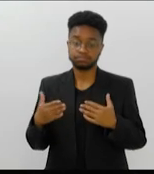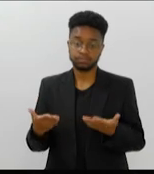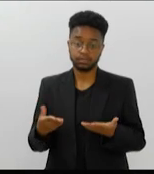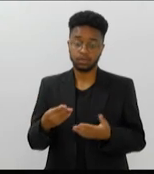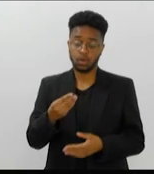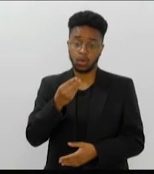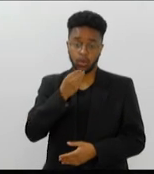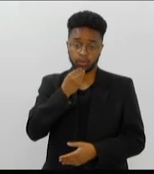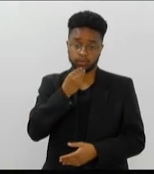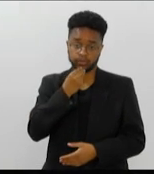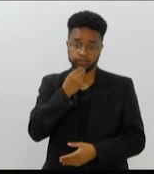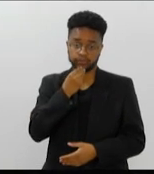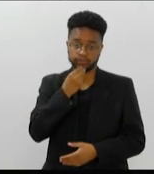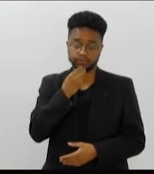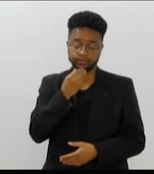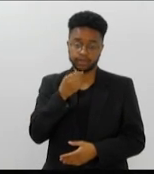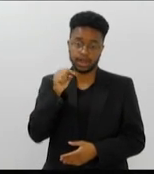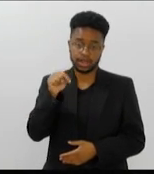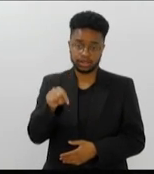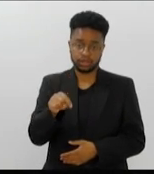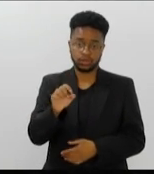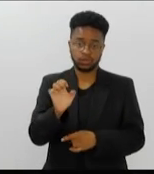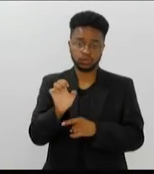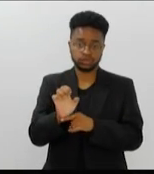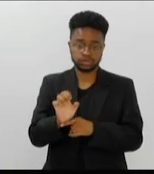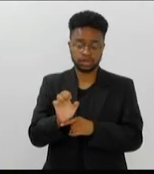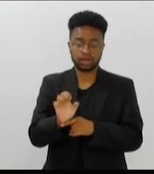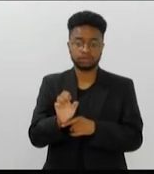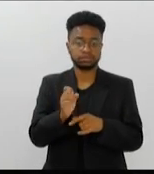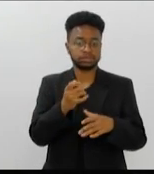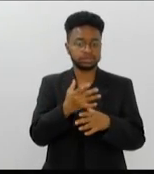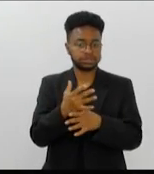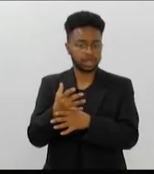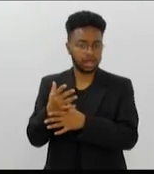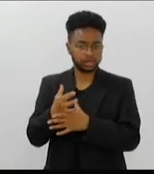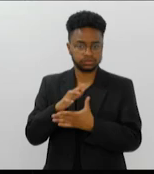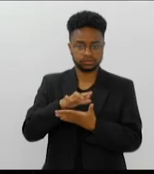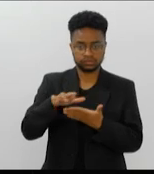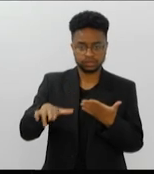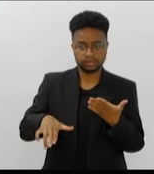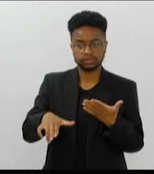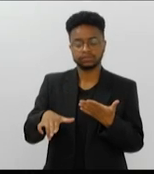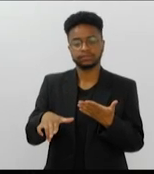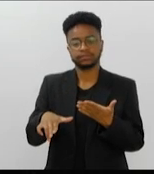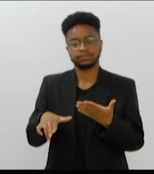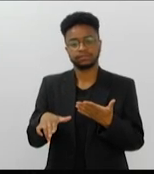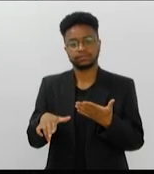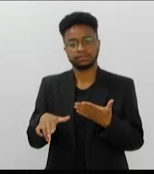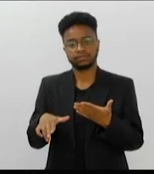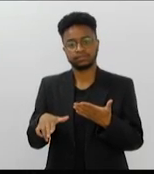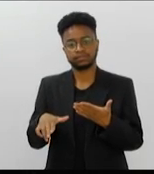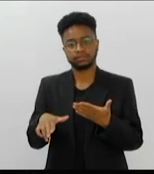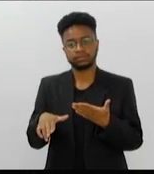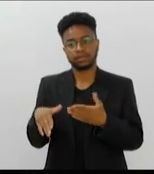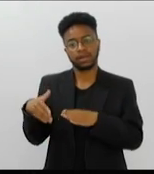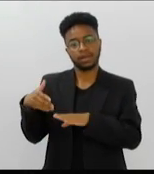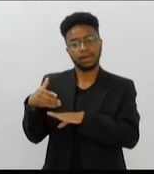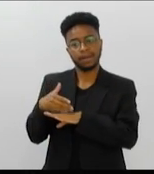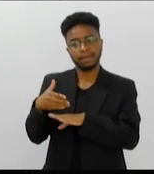evidente que o Estado, municípios, se envolverem no